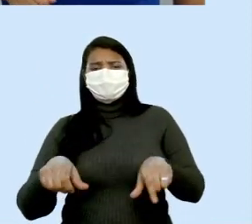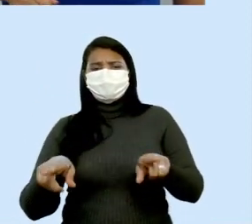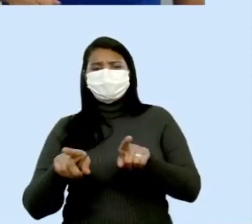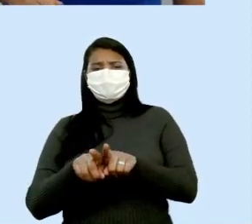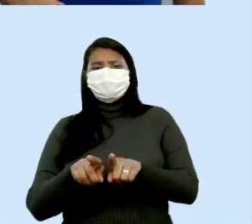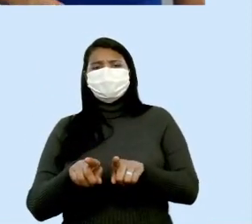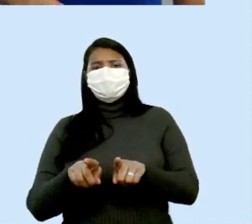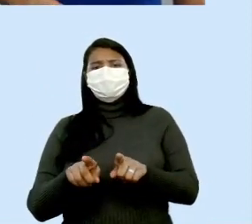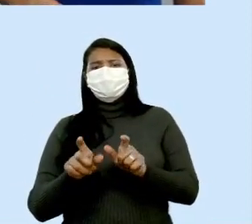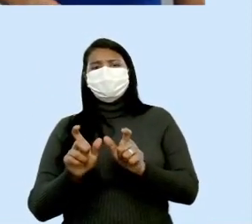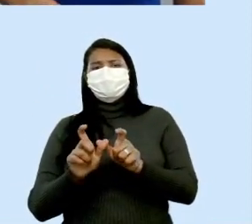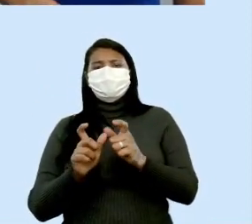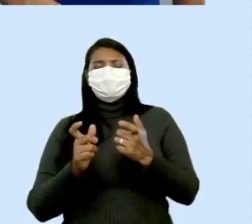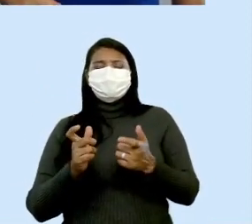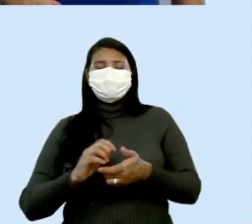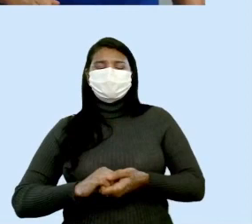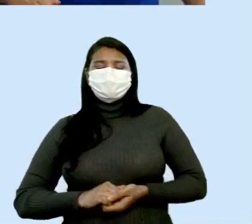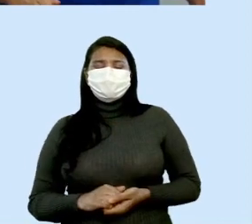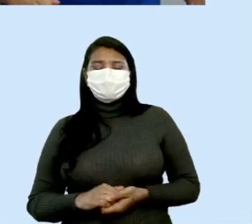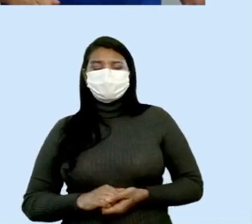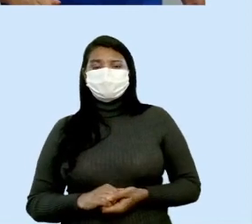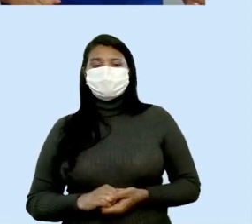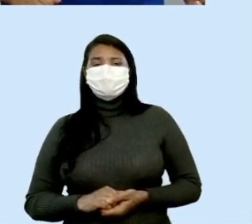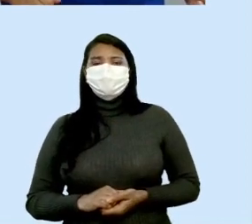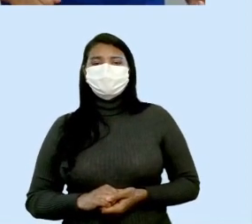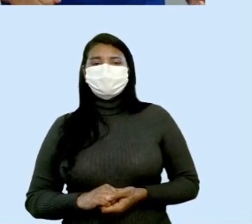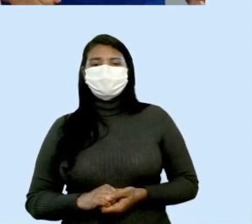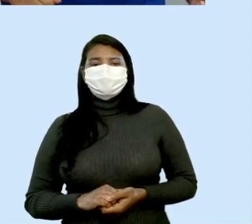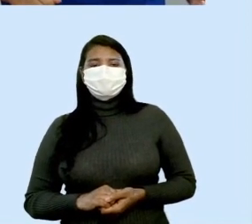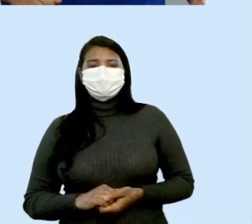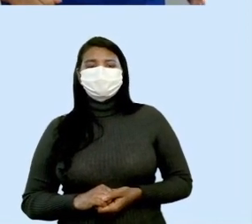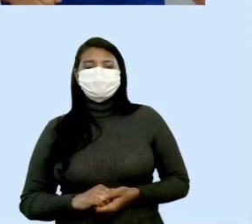no simple past?